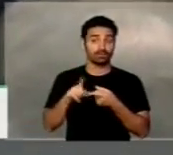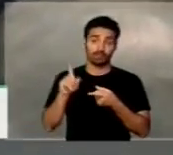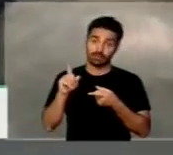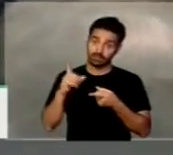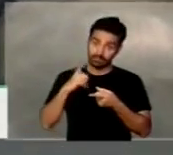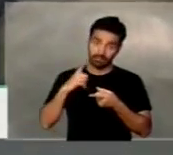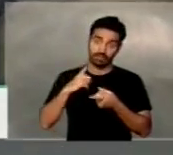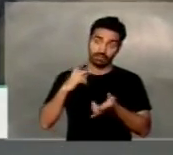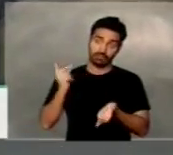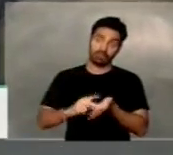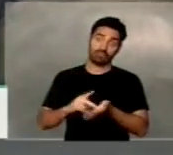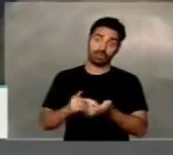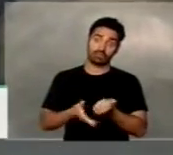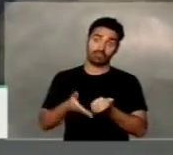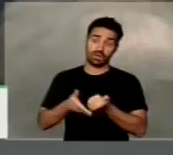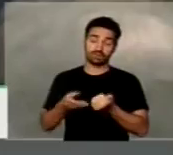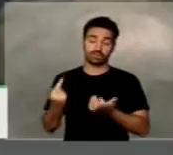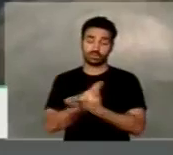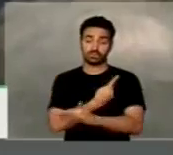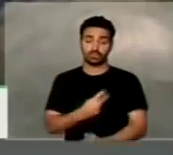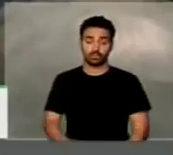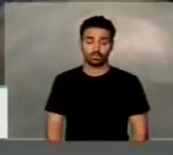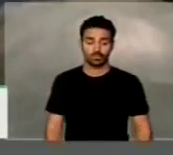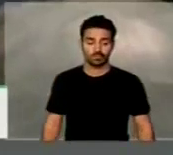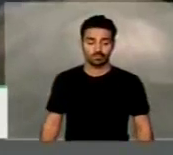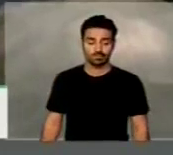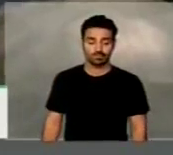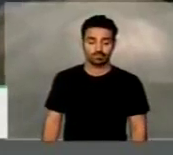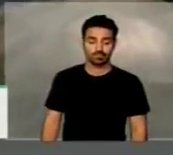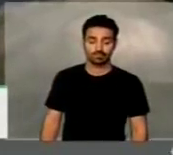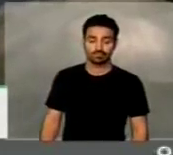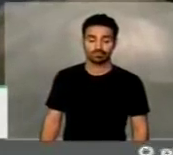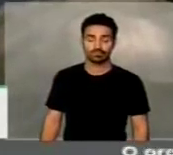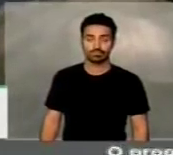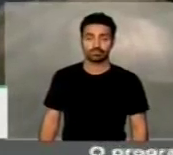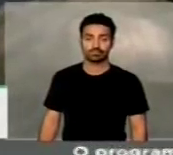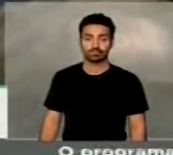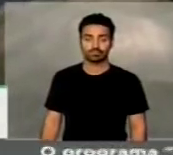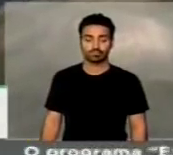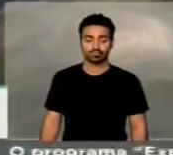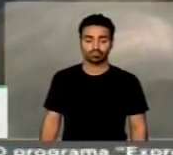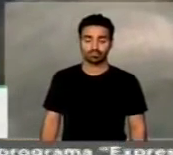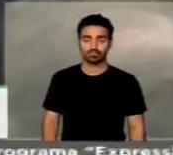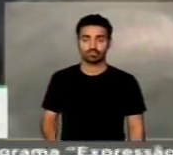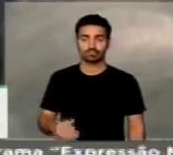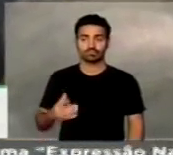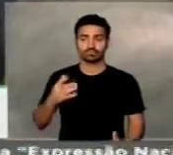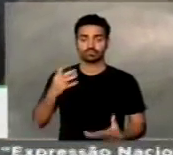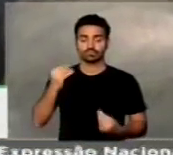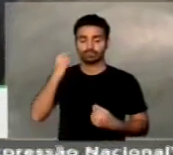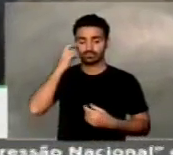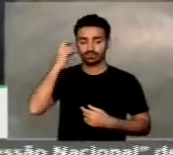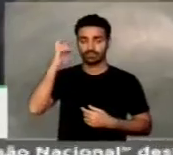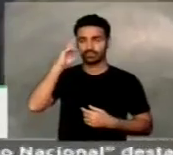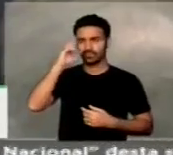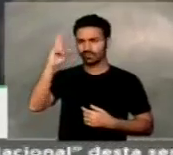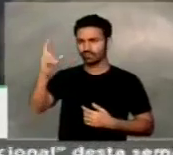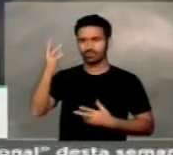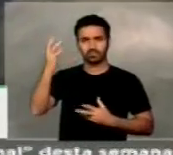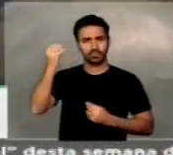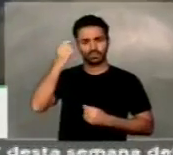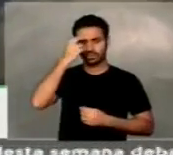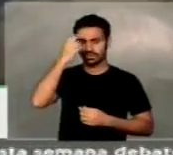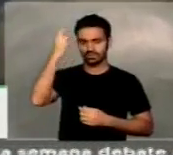consistente. E aí, de maneira muito inteligente, e Vossa Excelência é um homem inteligente,